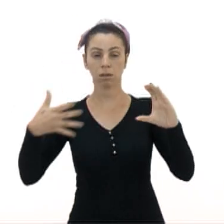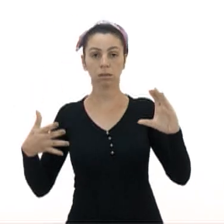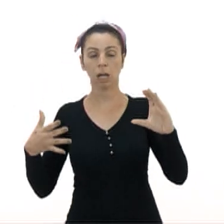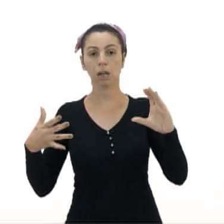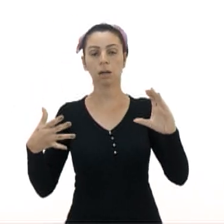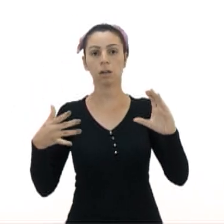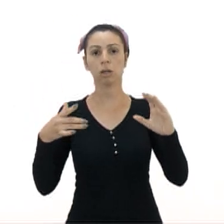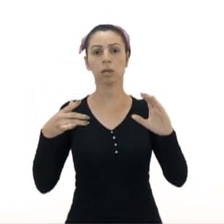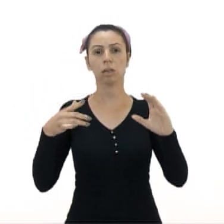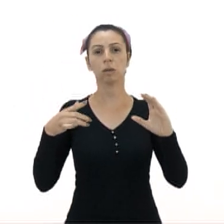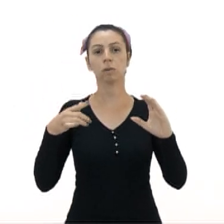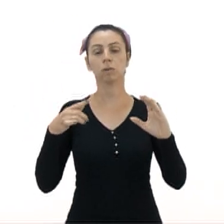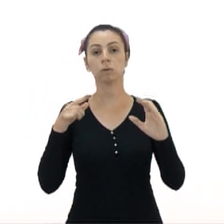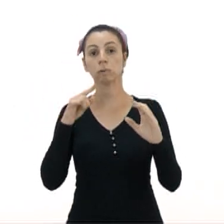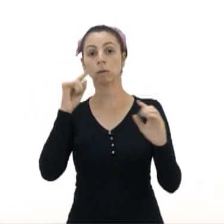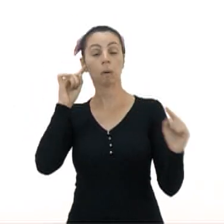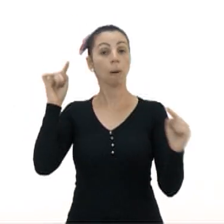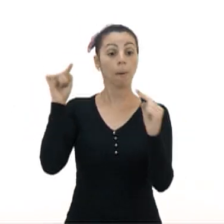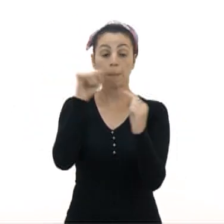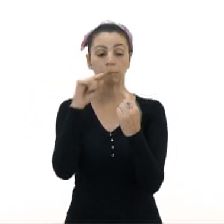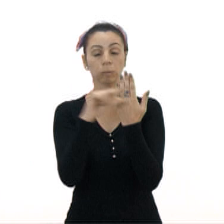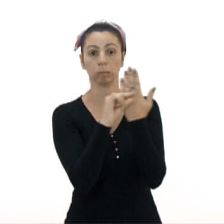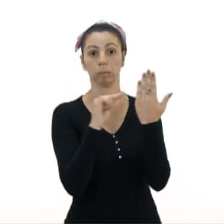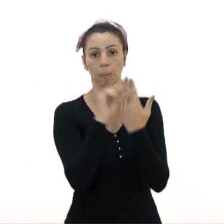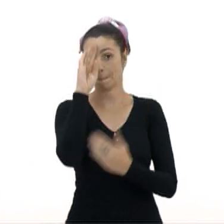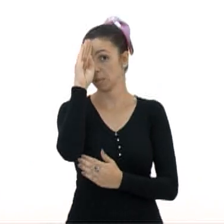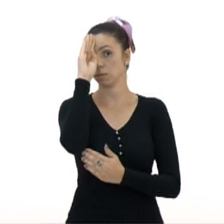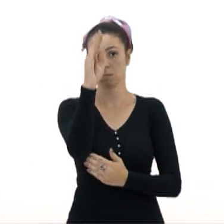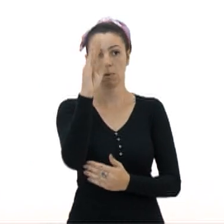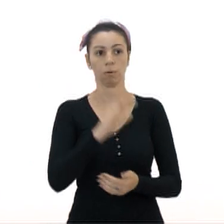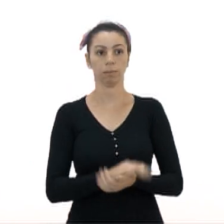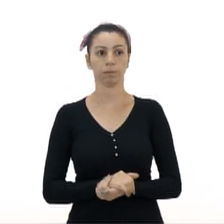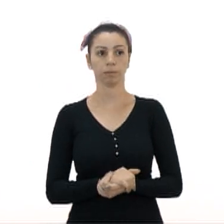artistas. Bem facinho, mas bem longo também. Vamos agilizar.